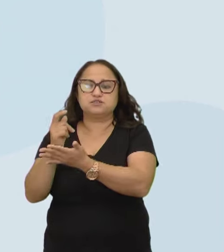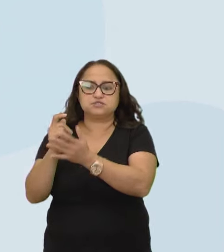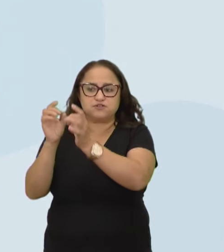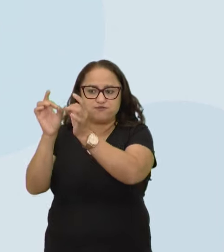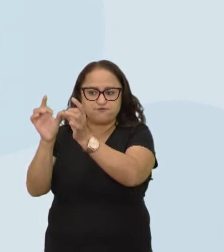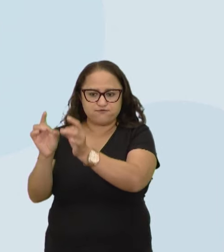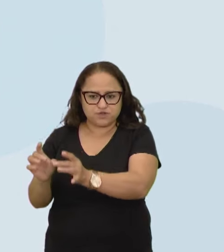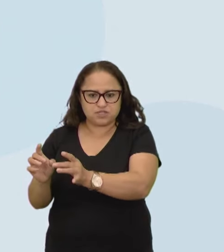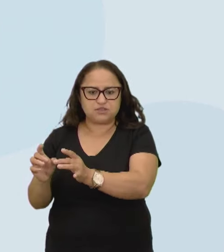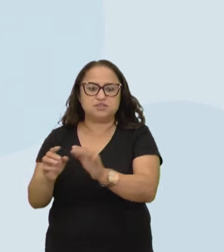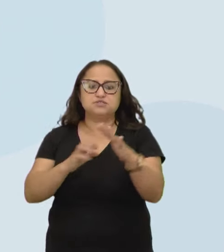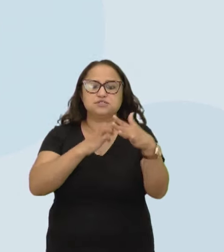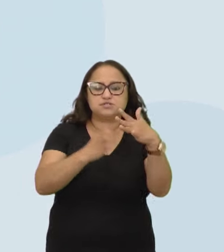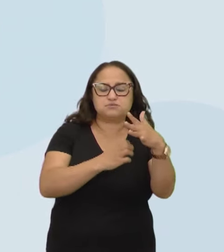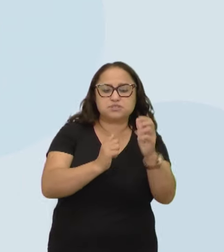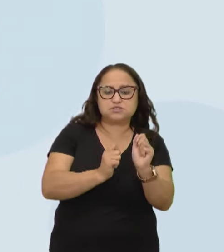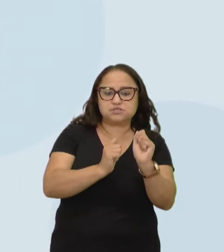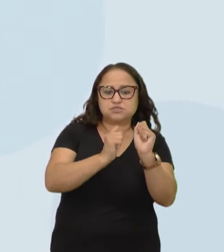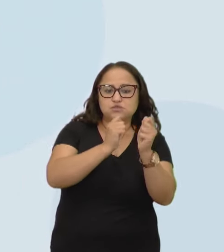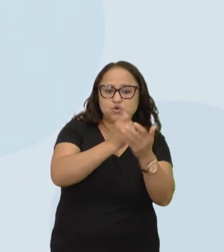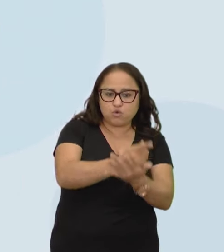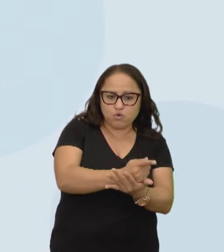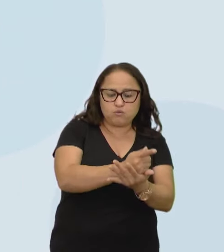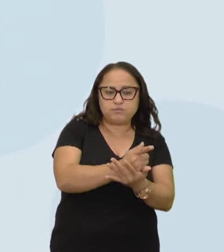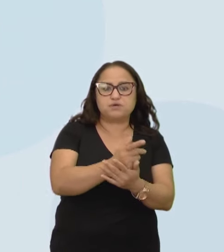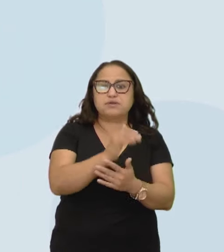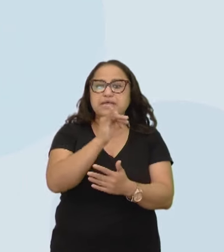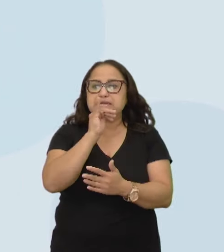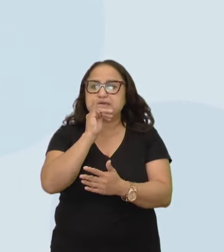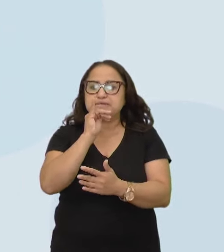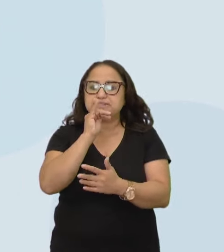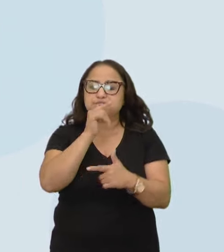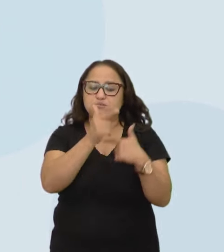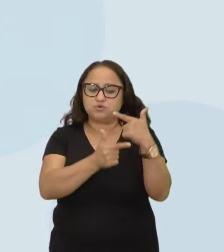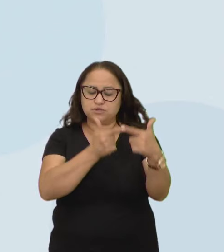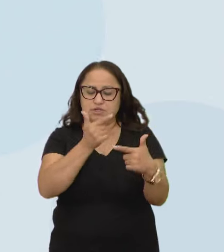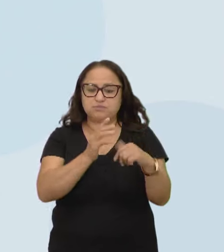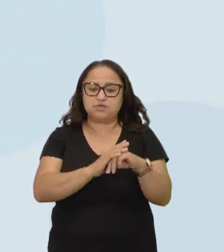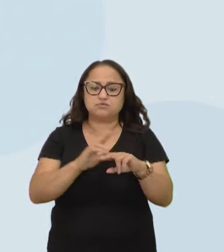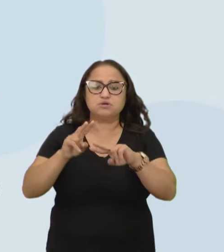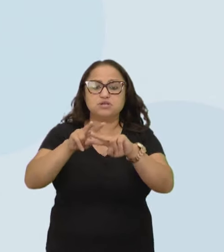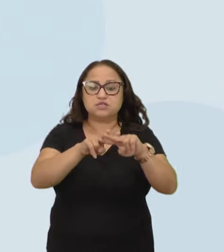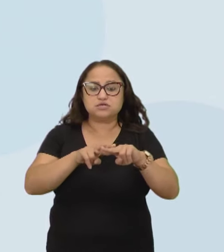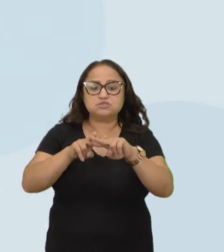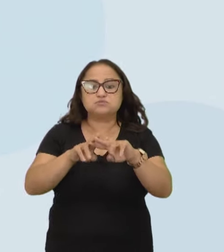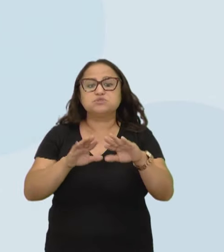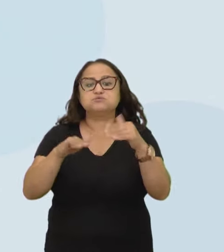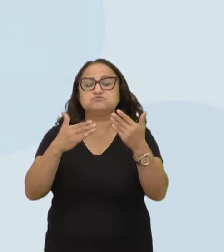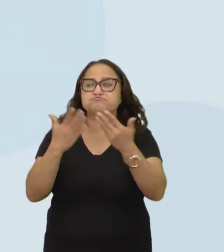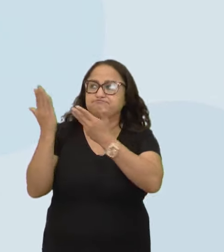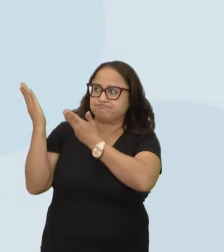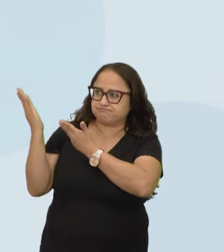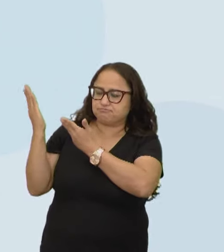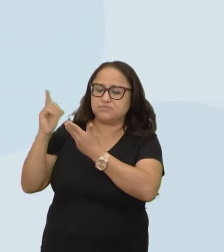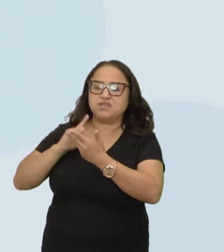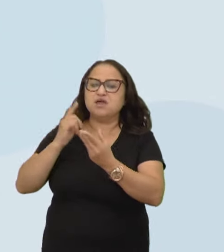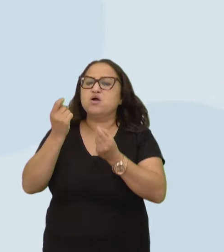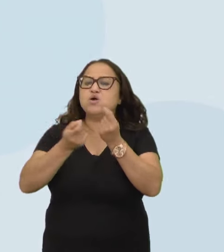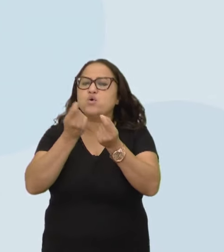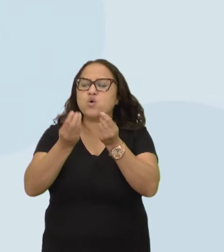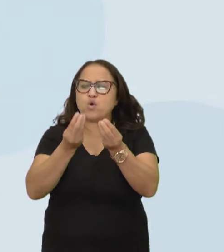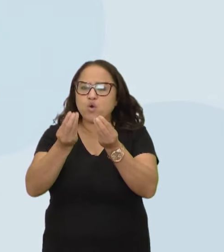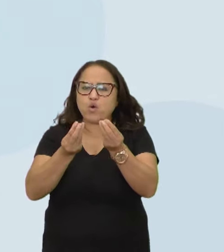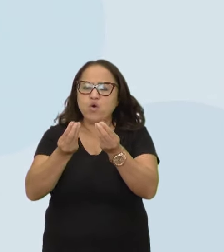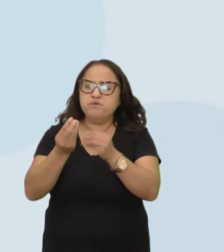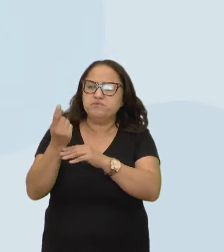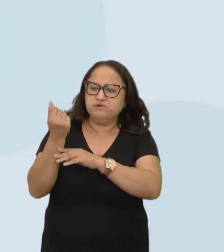empresas compram os fatores de produção, por exemplo, o trabalho. Resumindo, o diagrama de fluxo circular mostra como o dinheiro circula pelos mercados